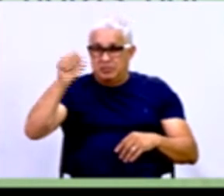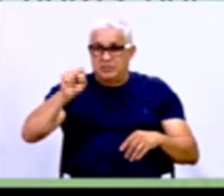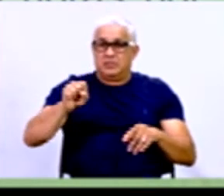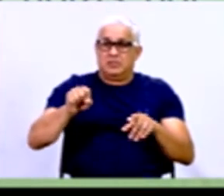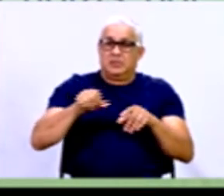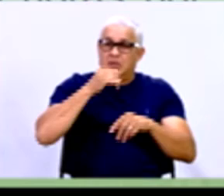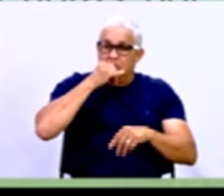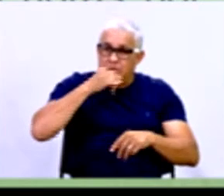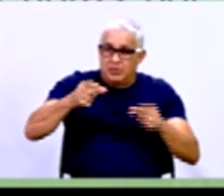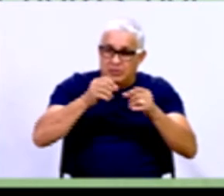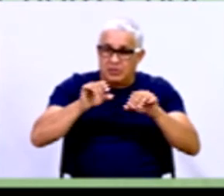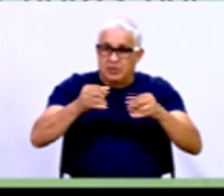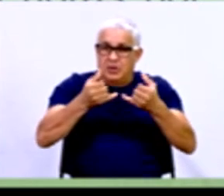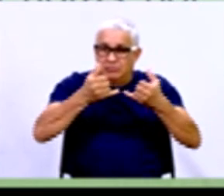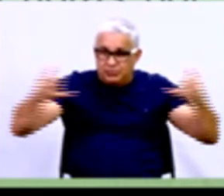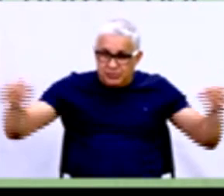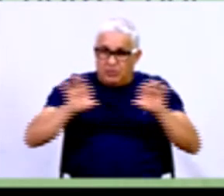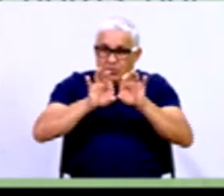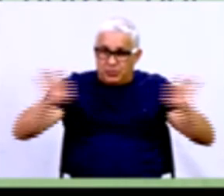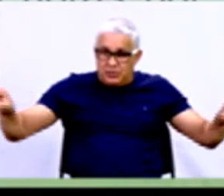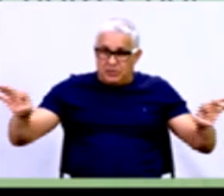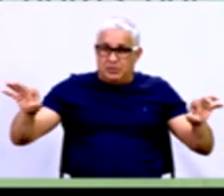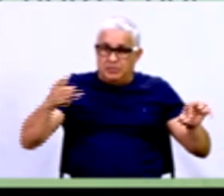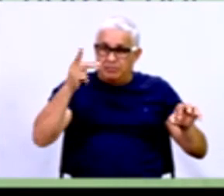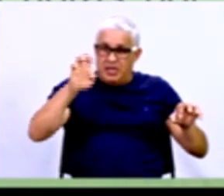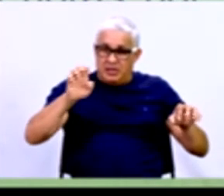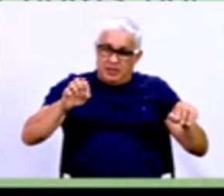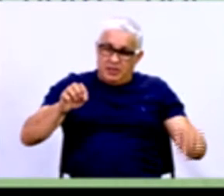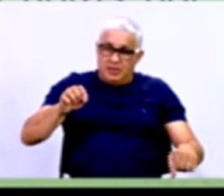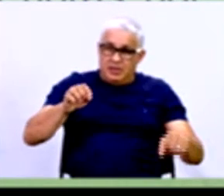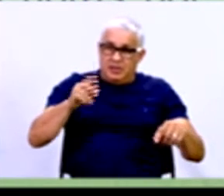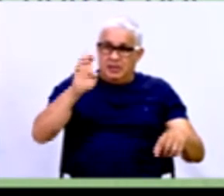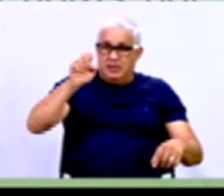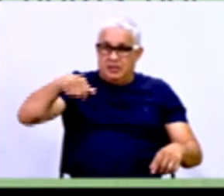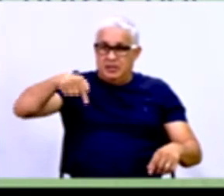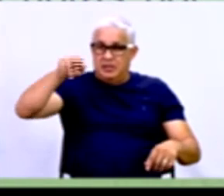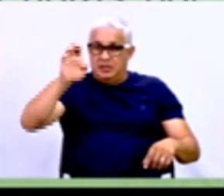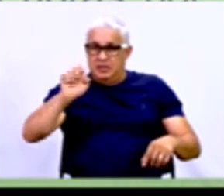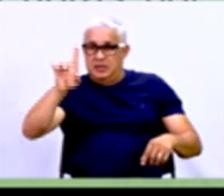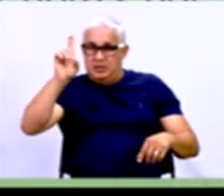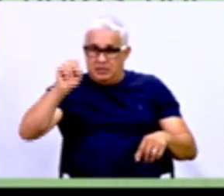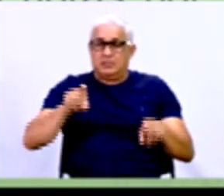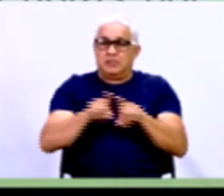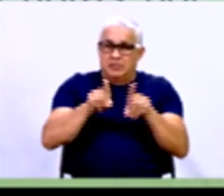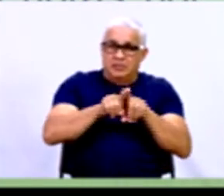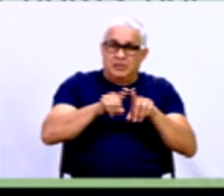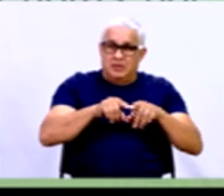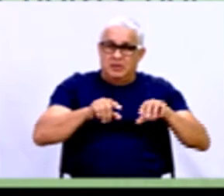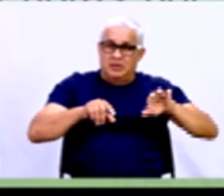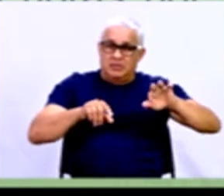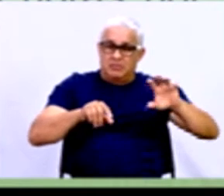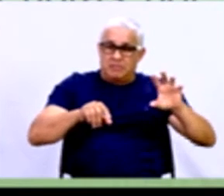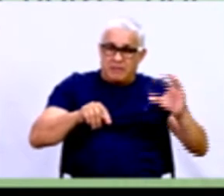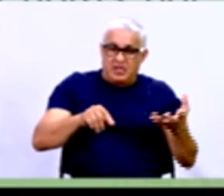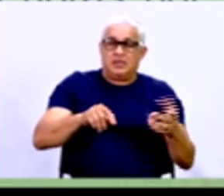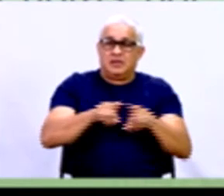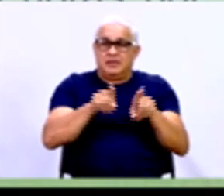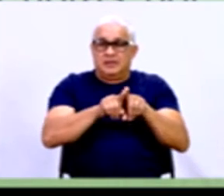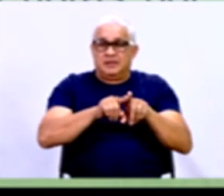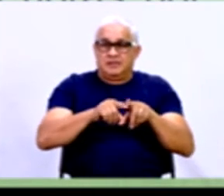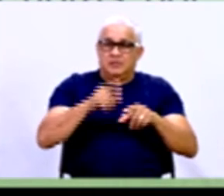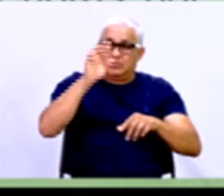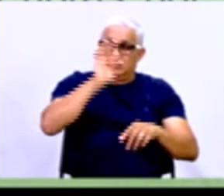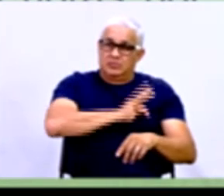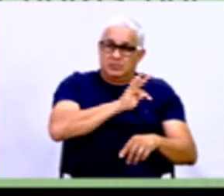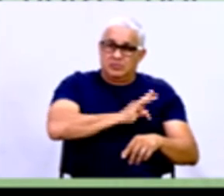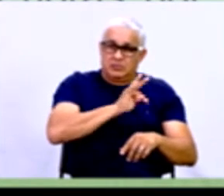carro, sofrendo torção no pé esquerdo. Um técnico de segurança do trabalho foi contratado por tempo parcial, 3 horas por dia,